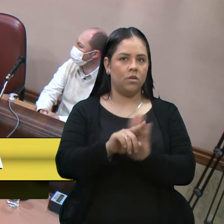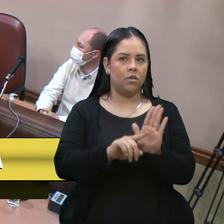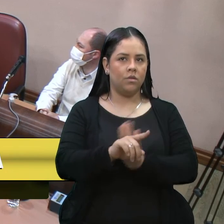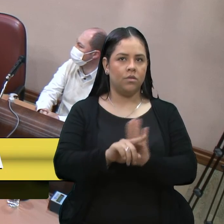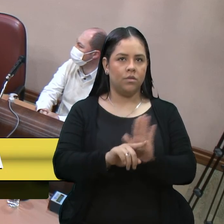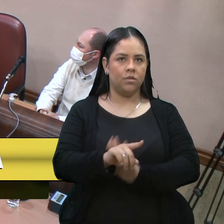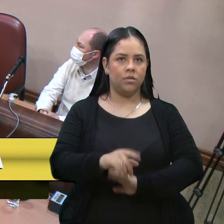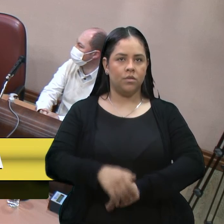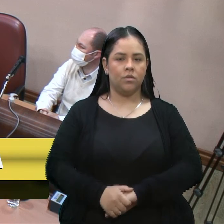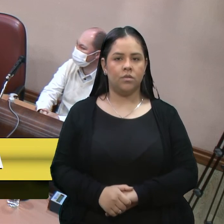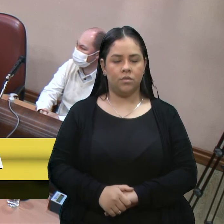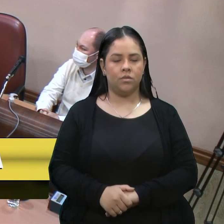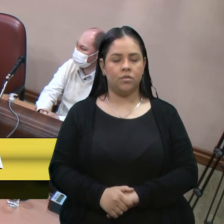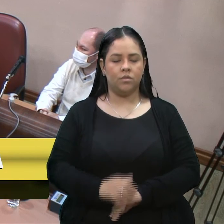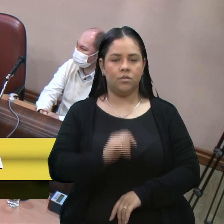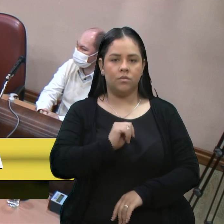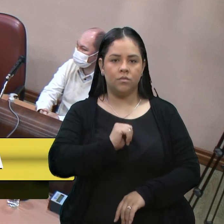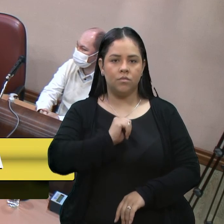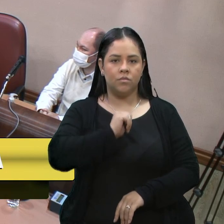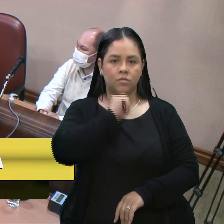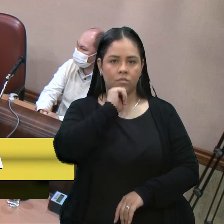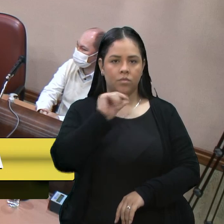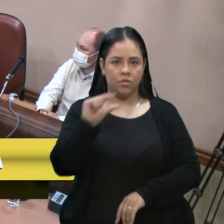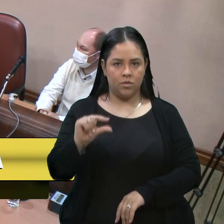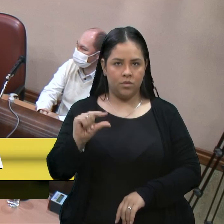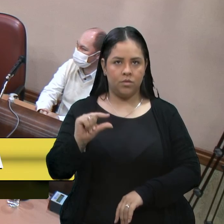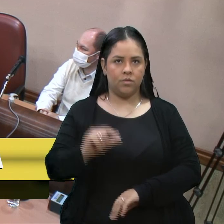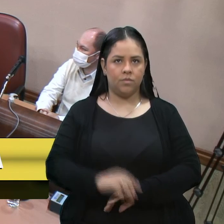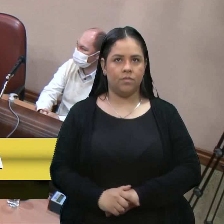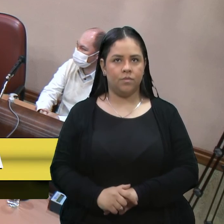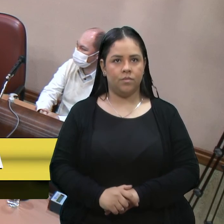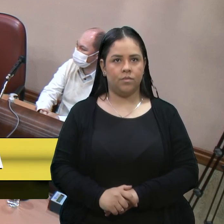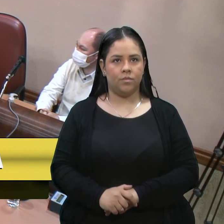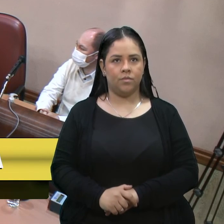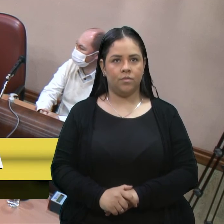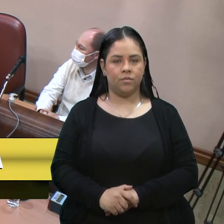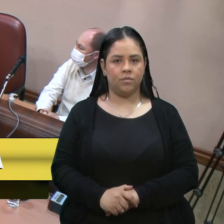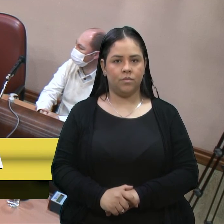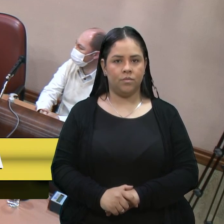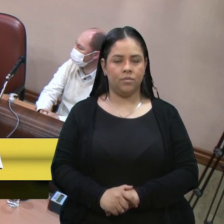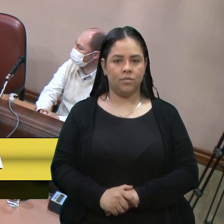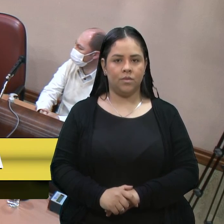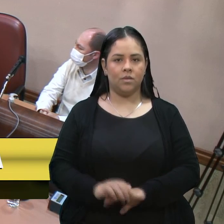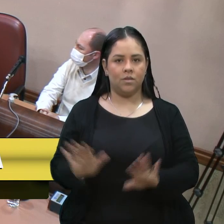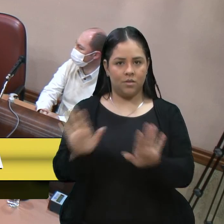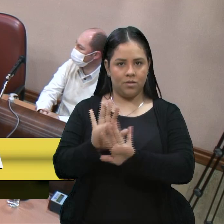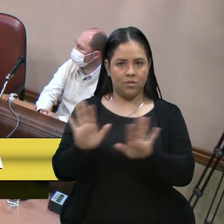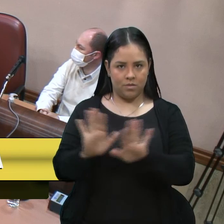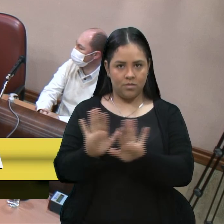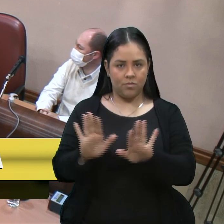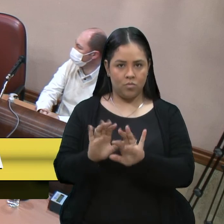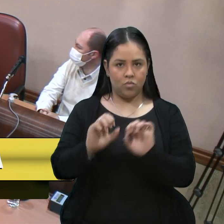Não? Suspendemos então os instantes para a despedida do representante. Pode ser, Dene?